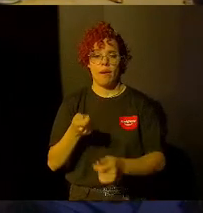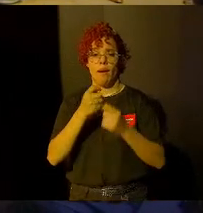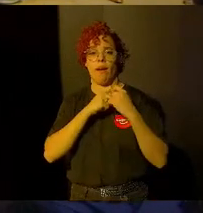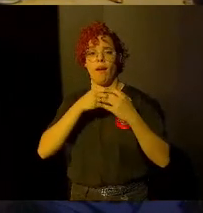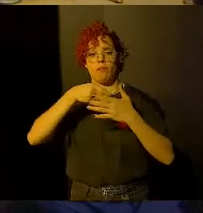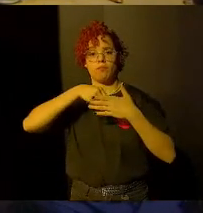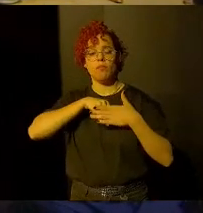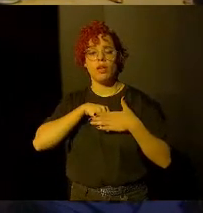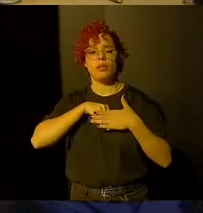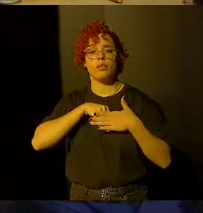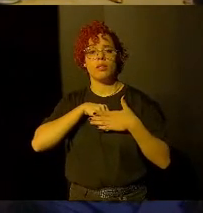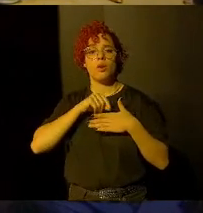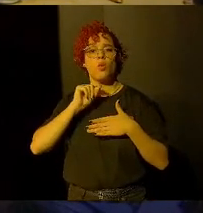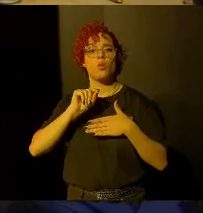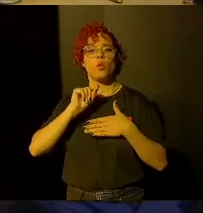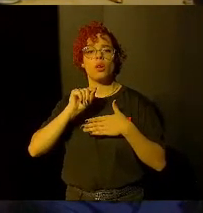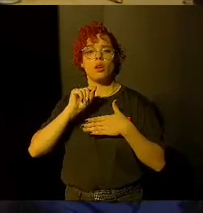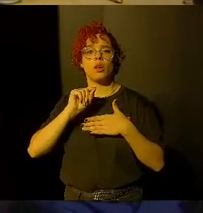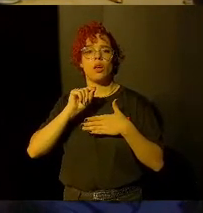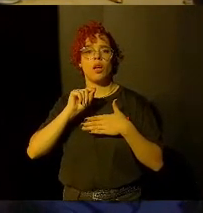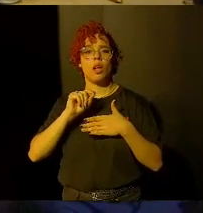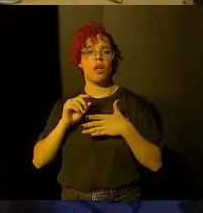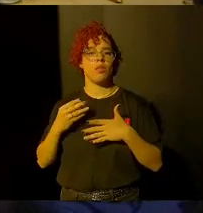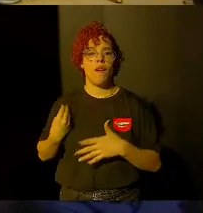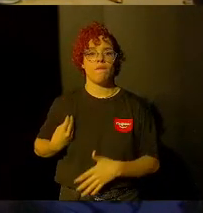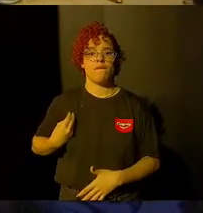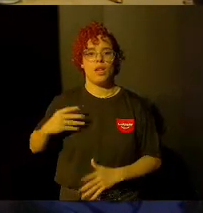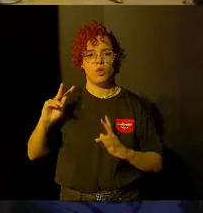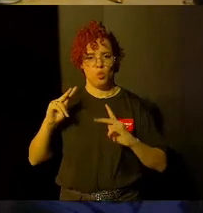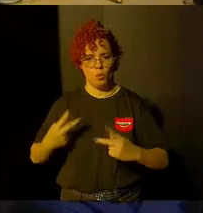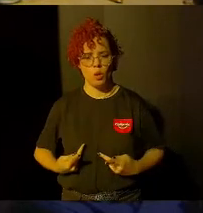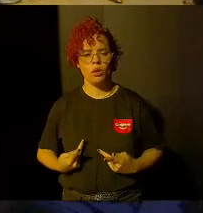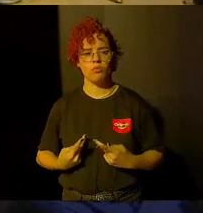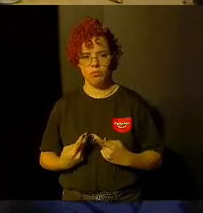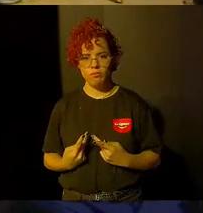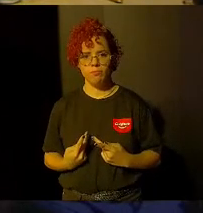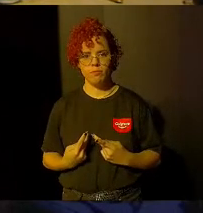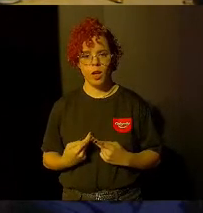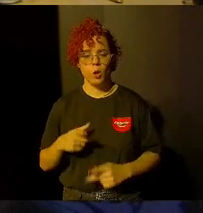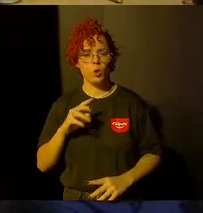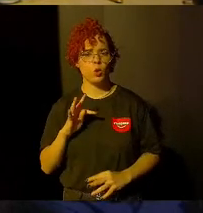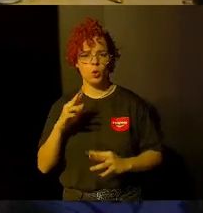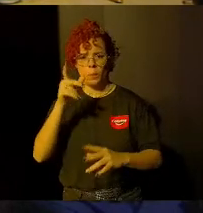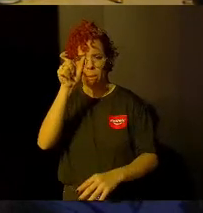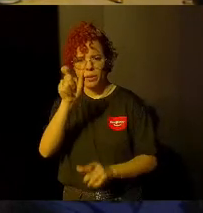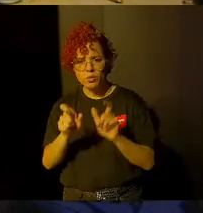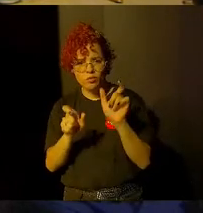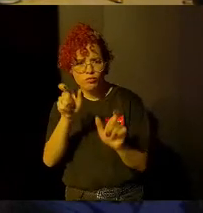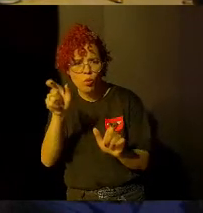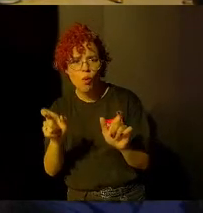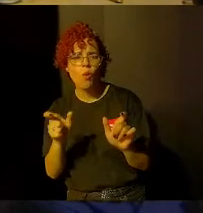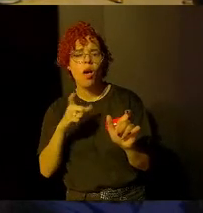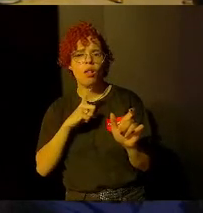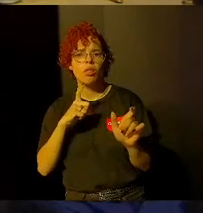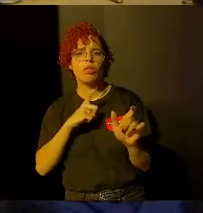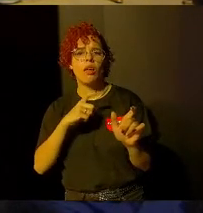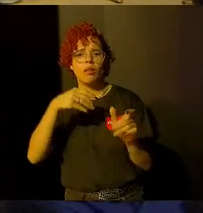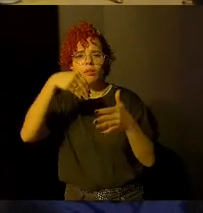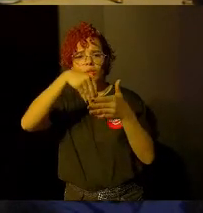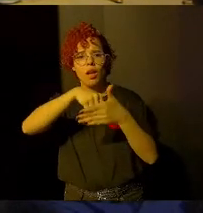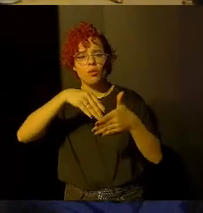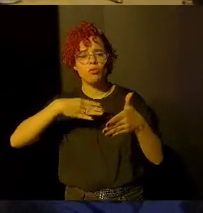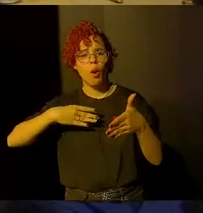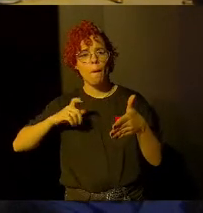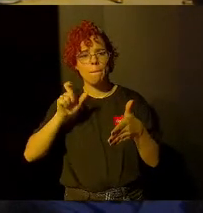troca aí homem por pessoa né Toda pessoa tem algo na sua história que é não digo Universal né